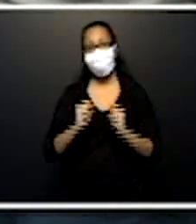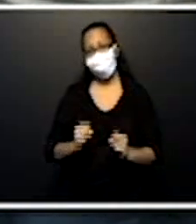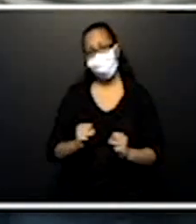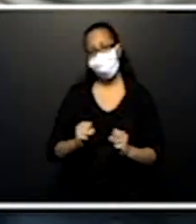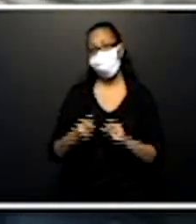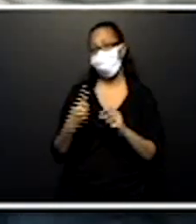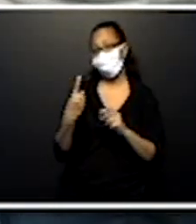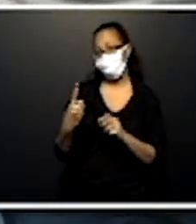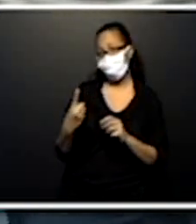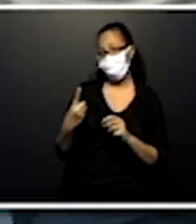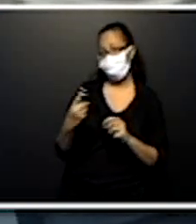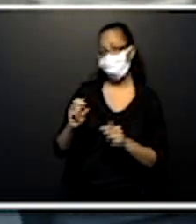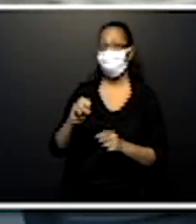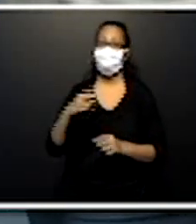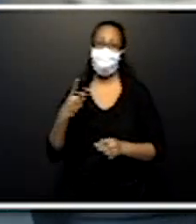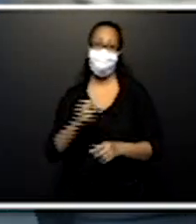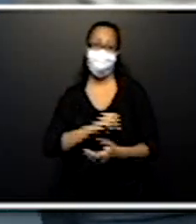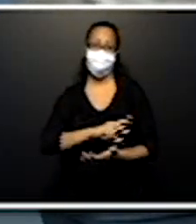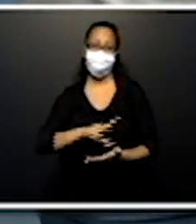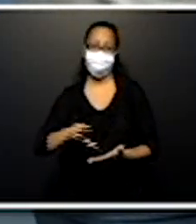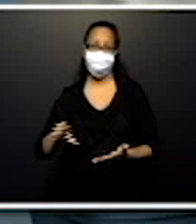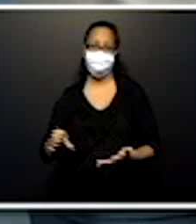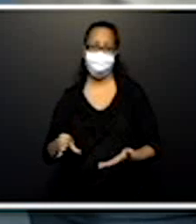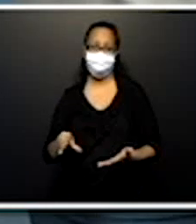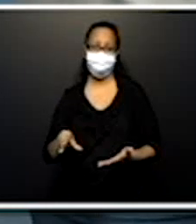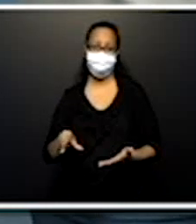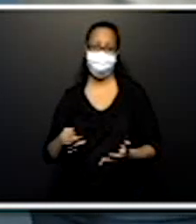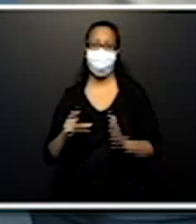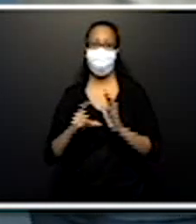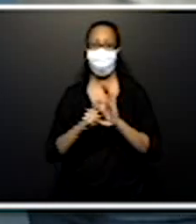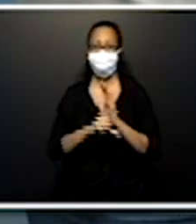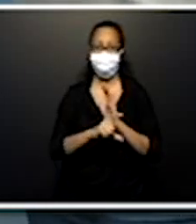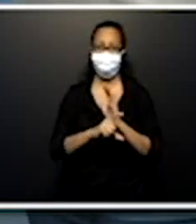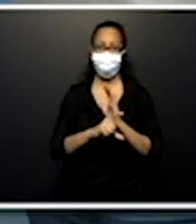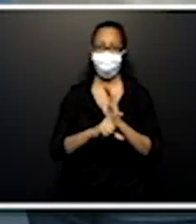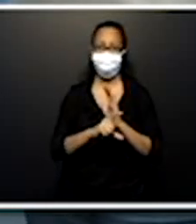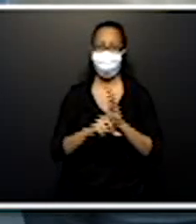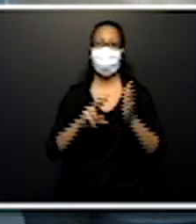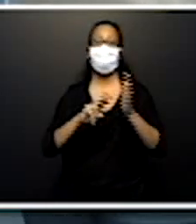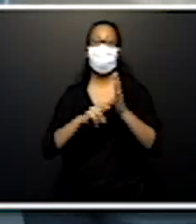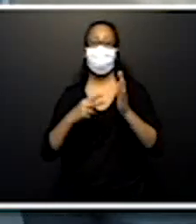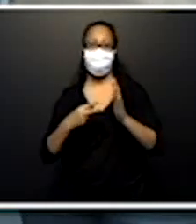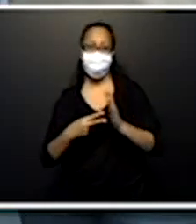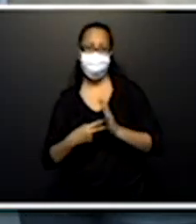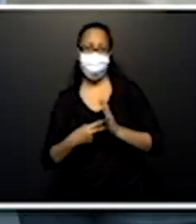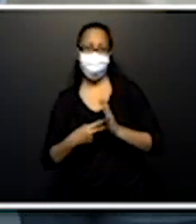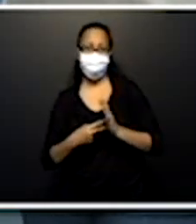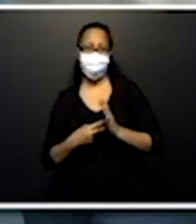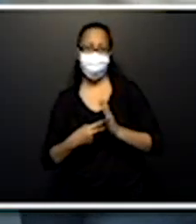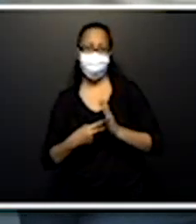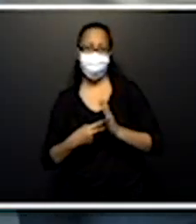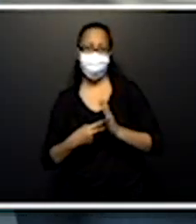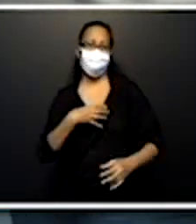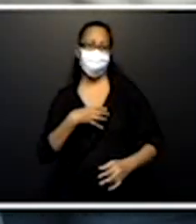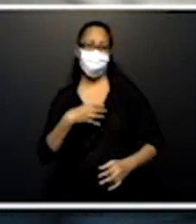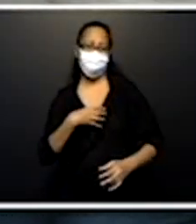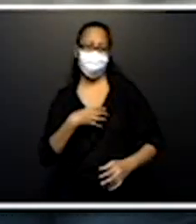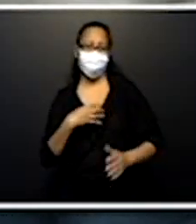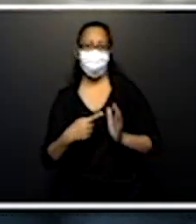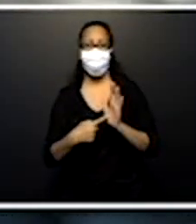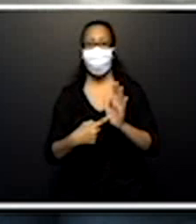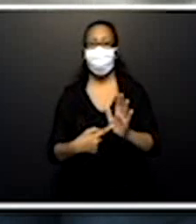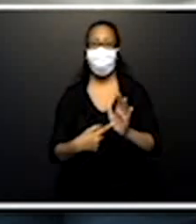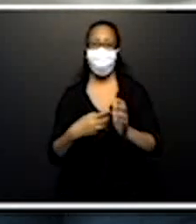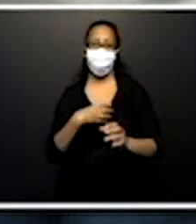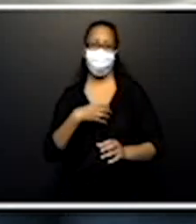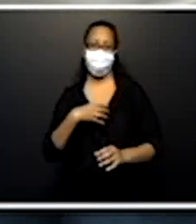certo? Ele tem a finalidade de manifestar um sentimento ou emoção. Então, o poema geralmente ele não é para